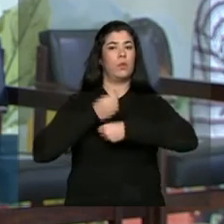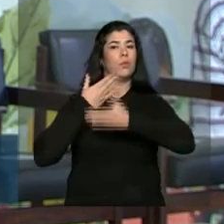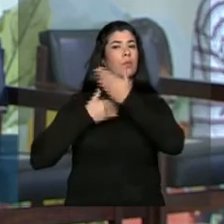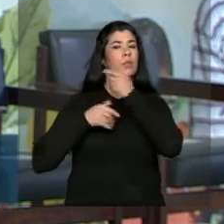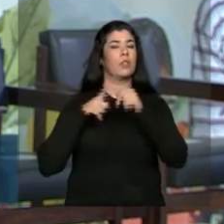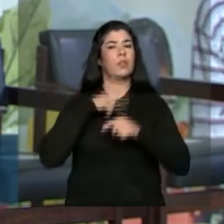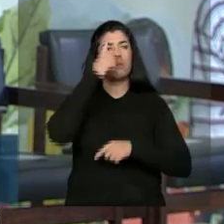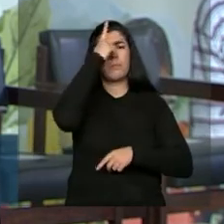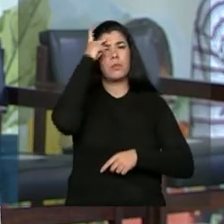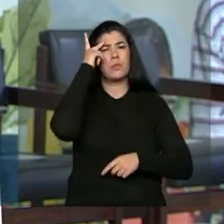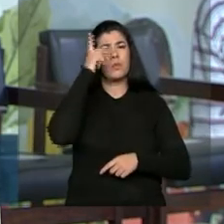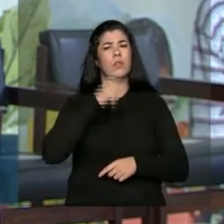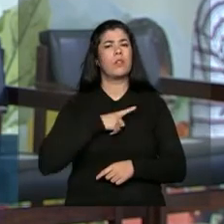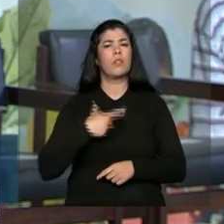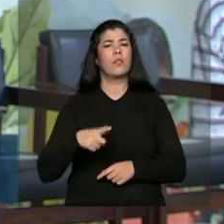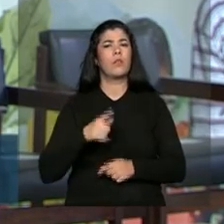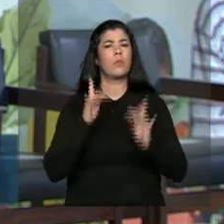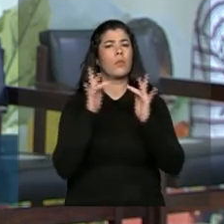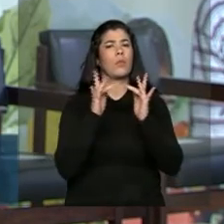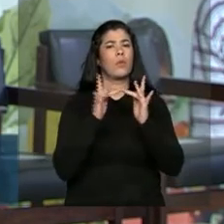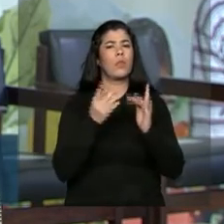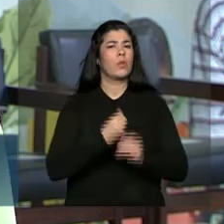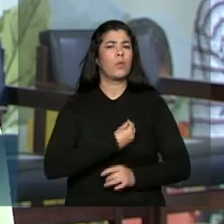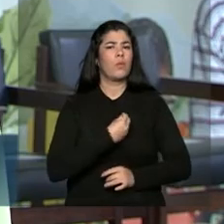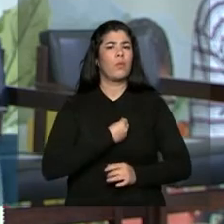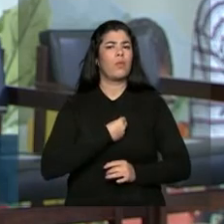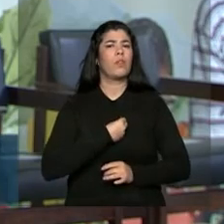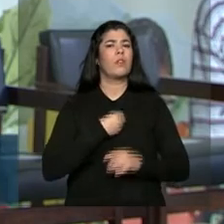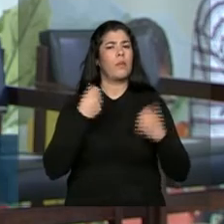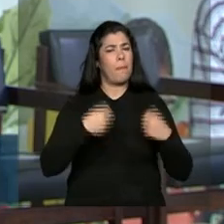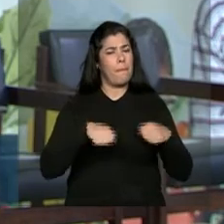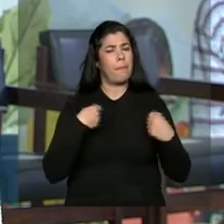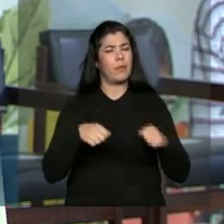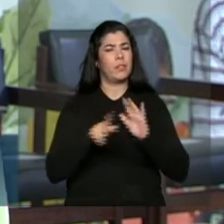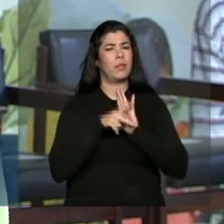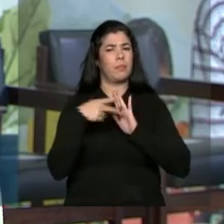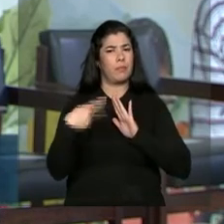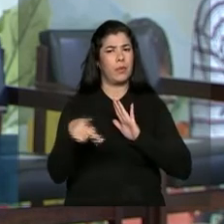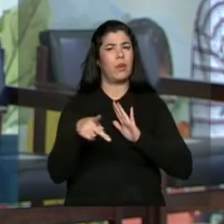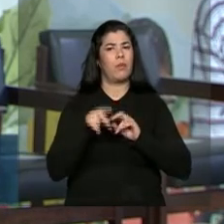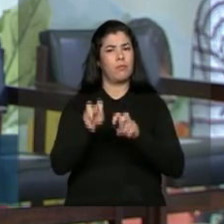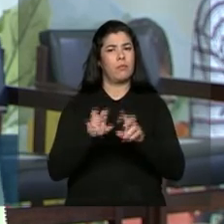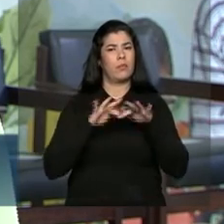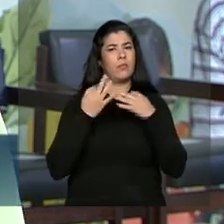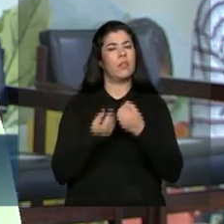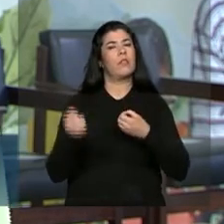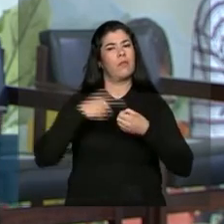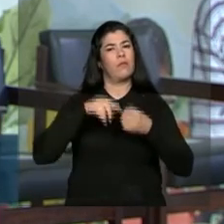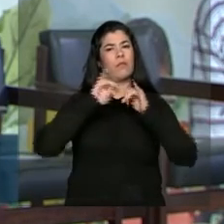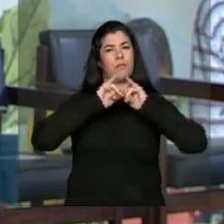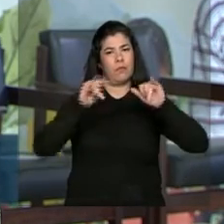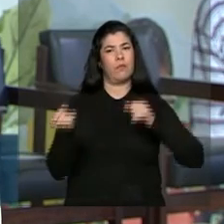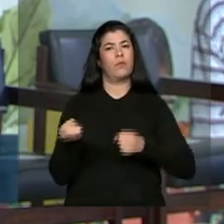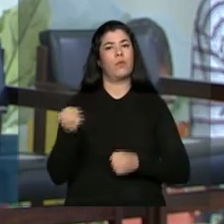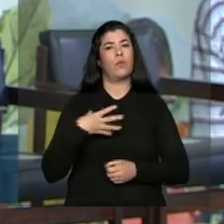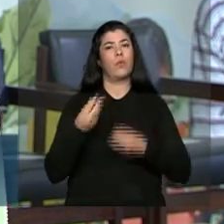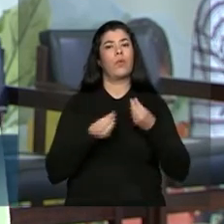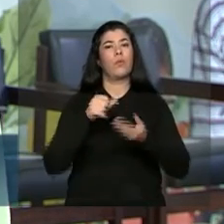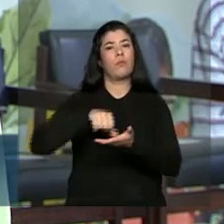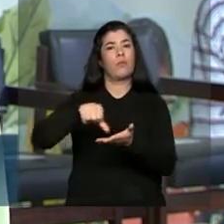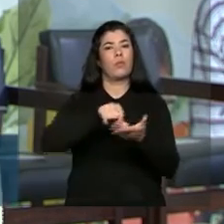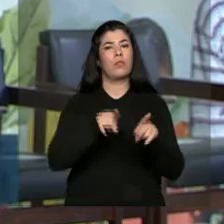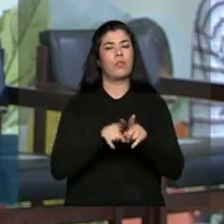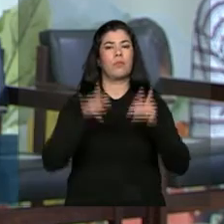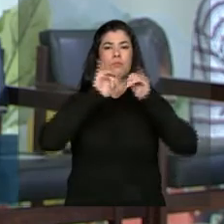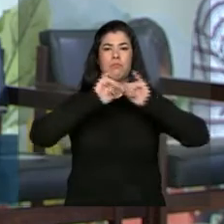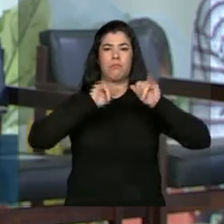quem não vive da agricultura familiar diretamente depende dela. Mas eu volto daqui a pouquinho com mais informações sobre esse setor e